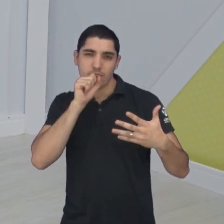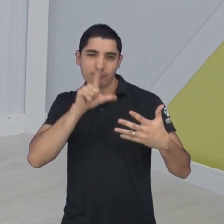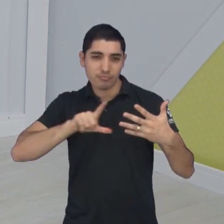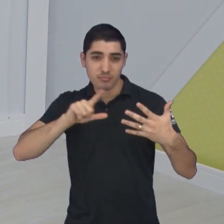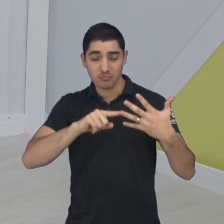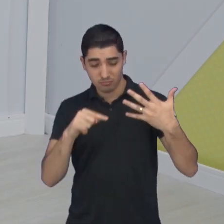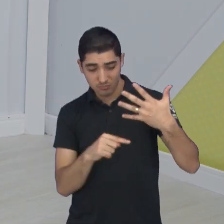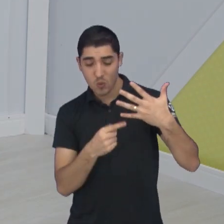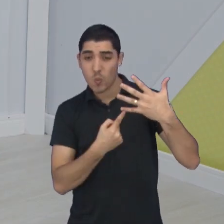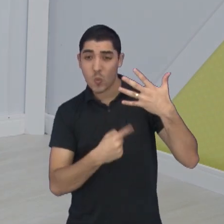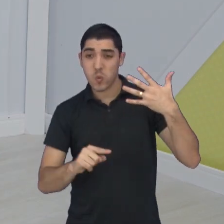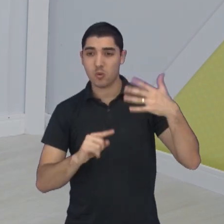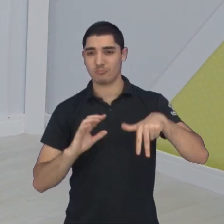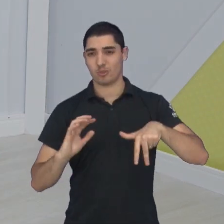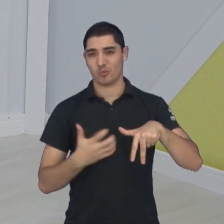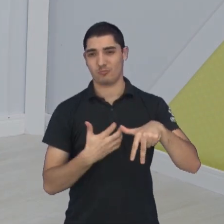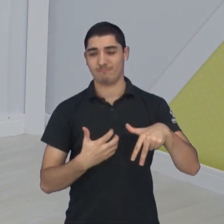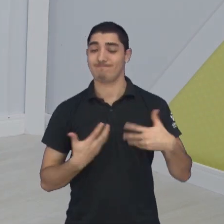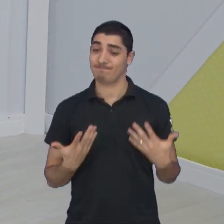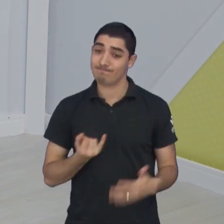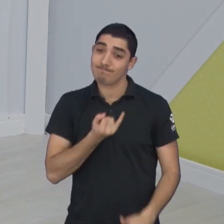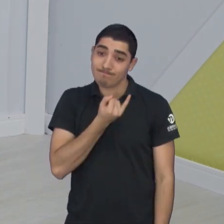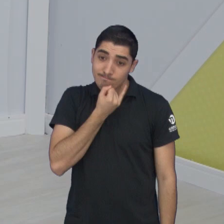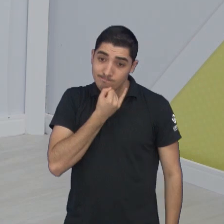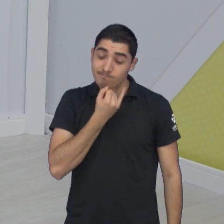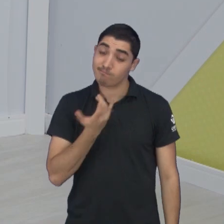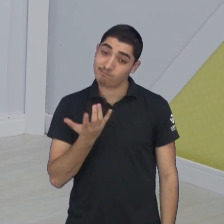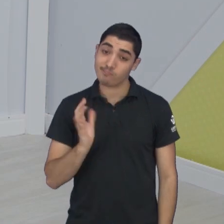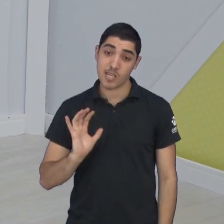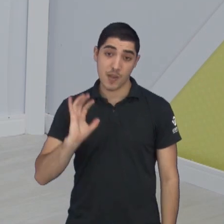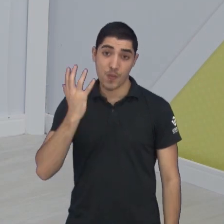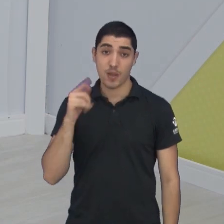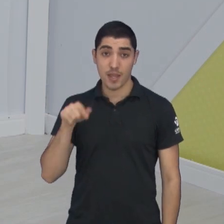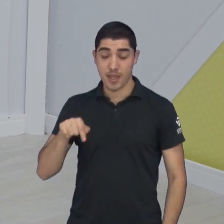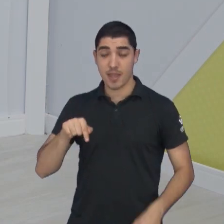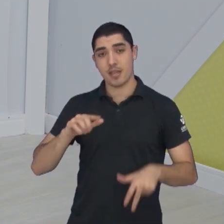lanternão da Série A4. Uma pena, mas é a realidade do time do Tigre do Vale.